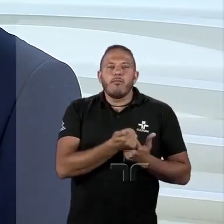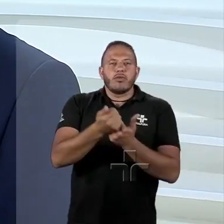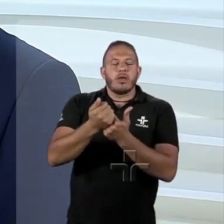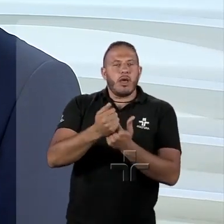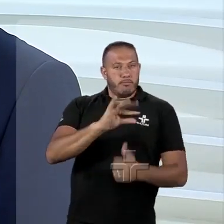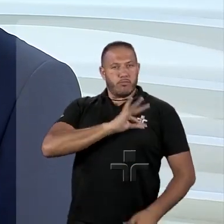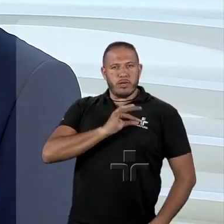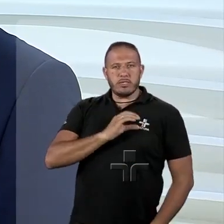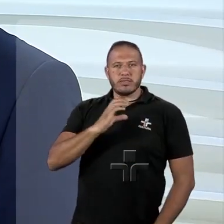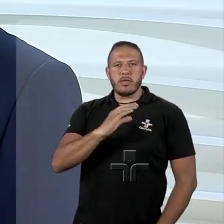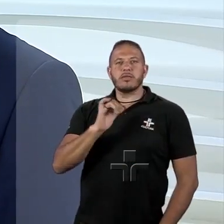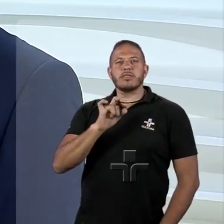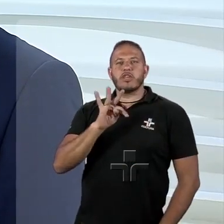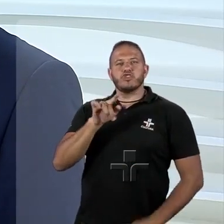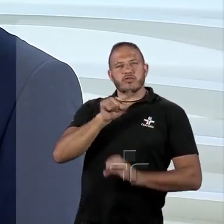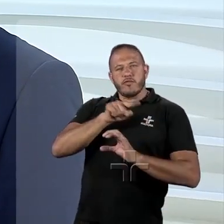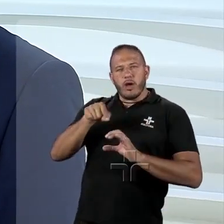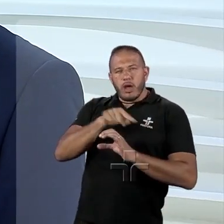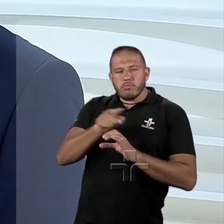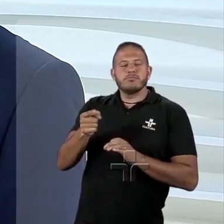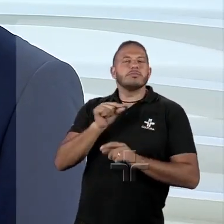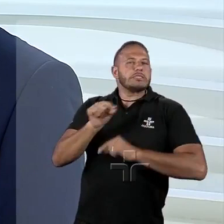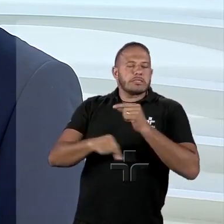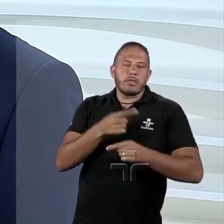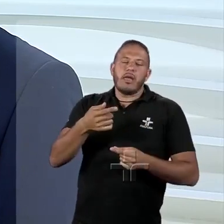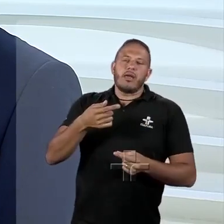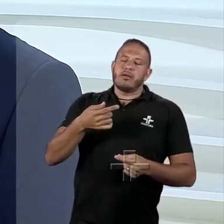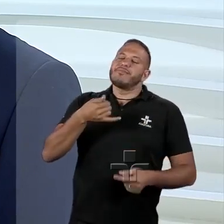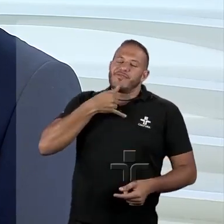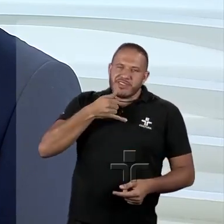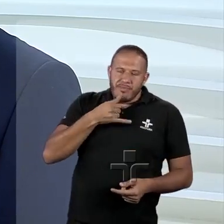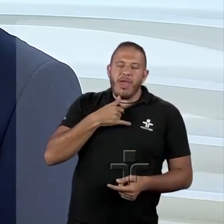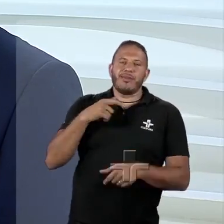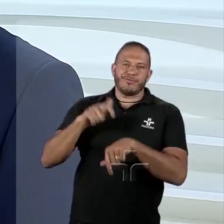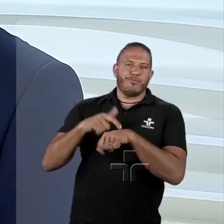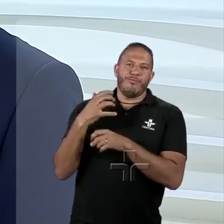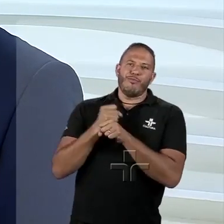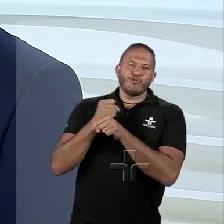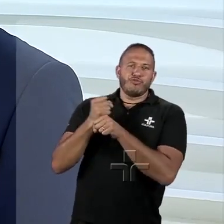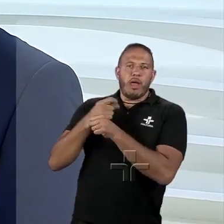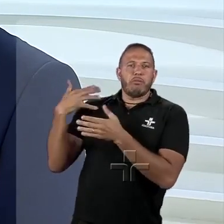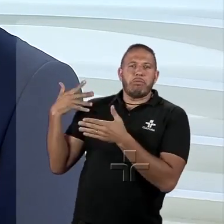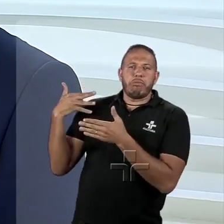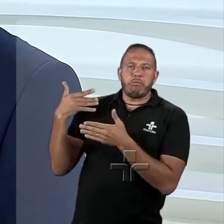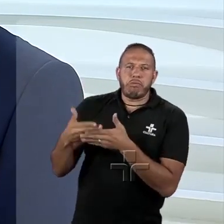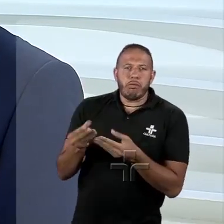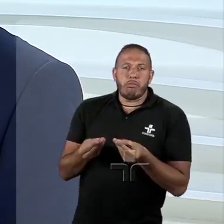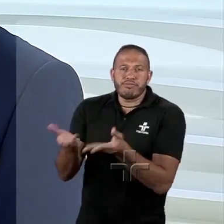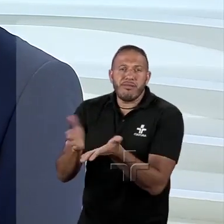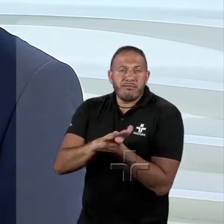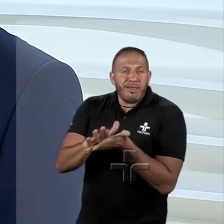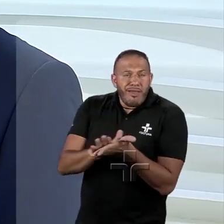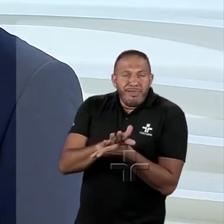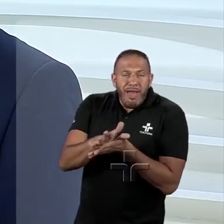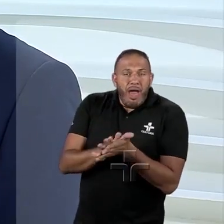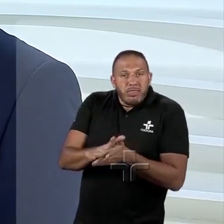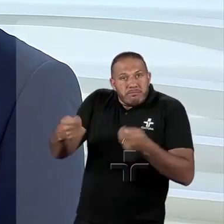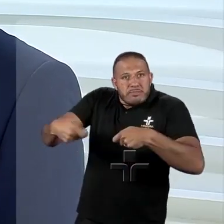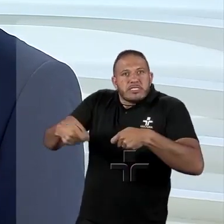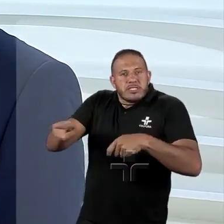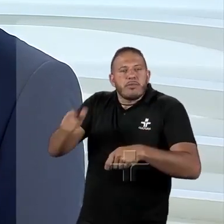com equipamentos de última geração. A Polícia Científica, infelizmente, ao longo dos últimos anos, não teve os equipamentos, os insumos